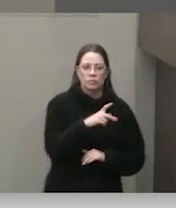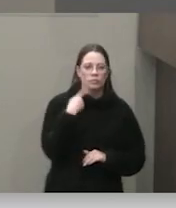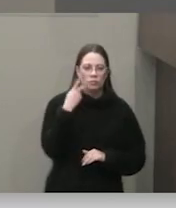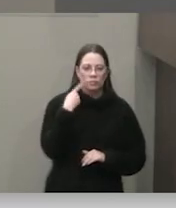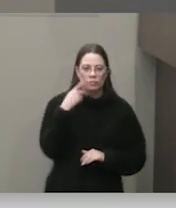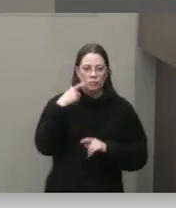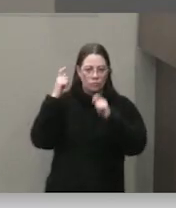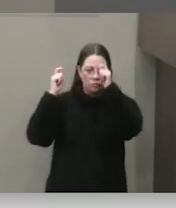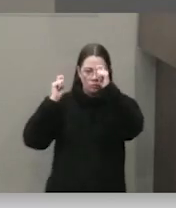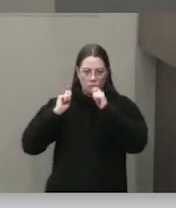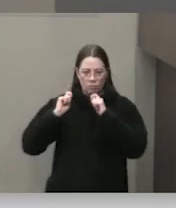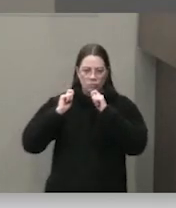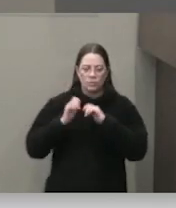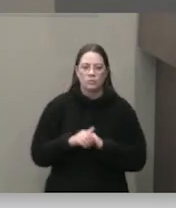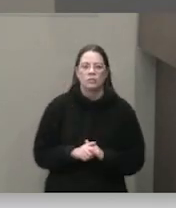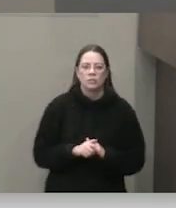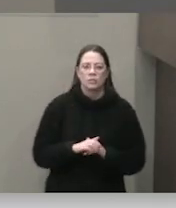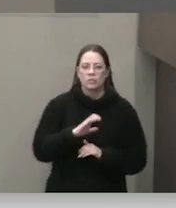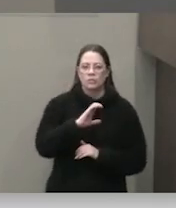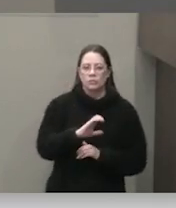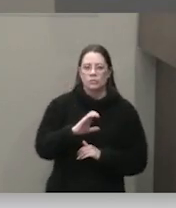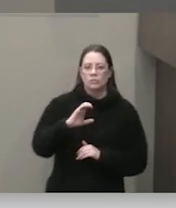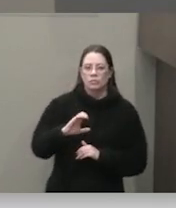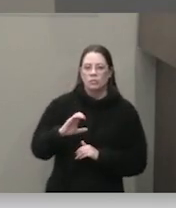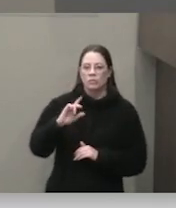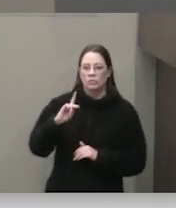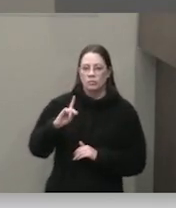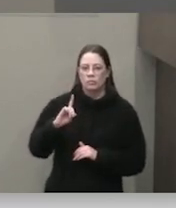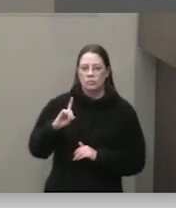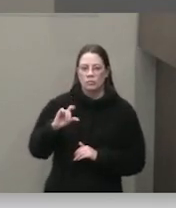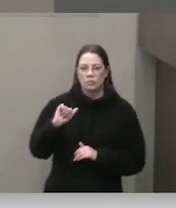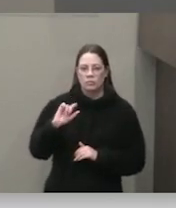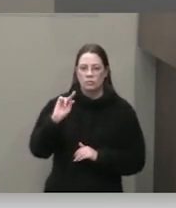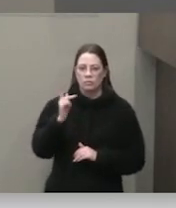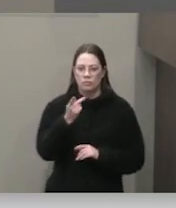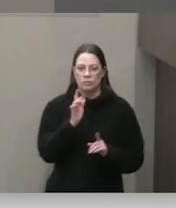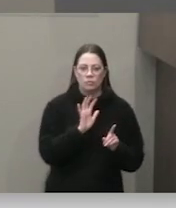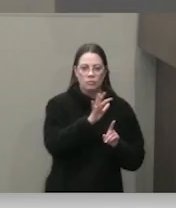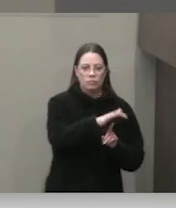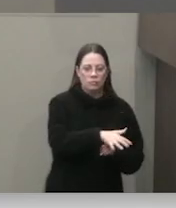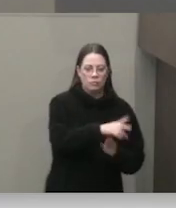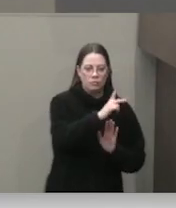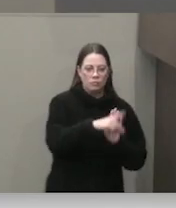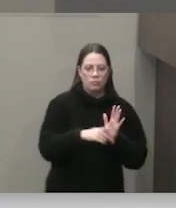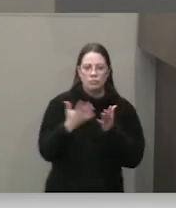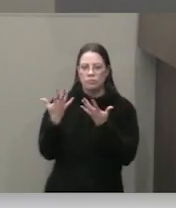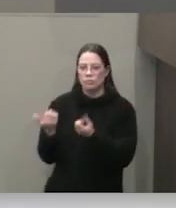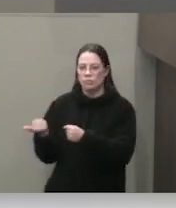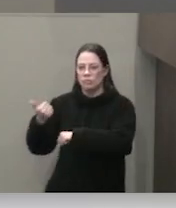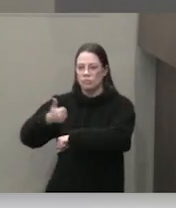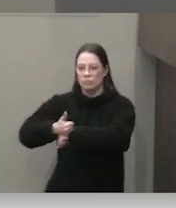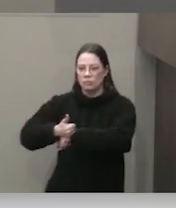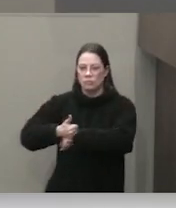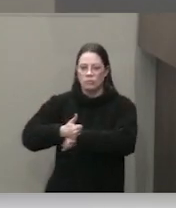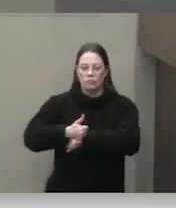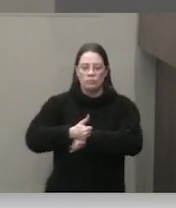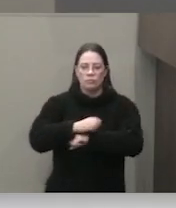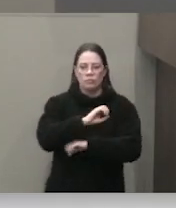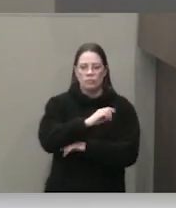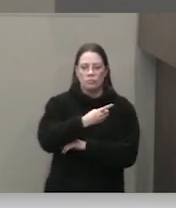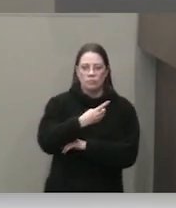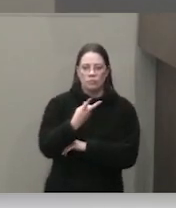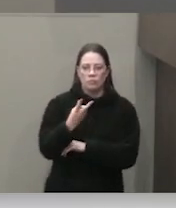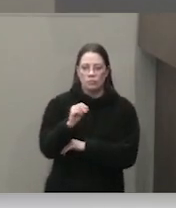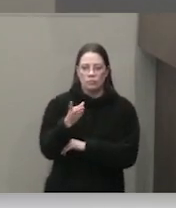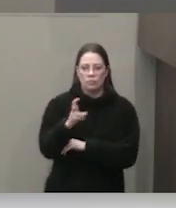vereadora Ada Cristina Munareto. CCDH, parecer contrário ao projeto e favorável ao substitutivo